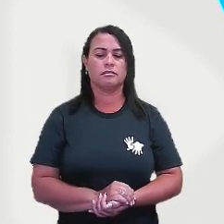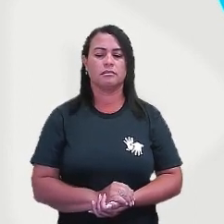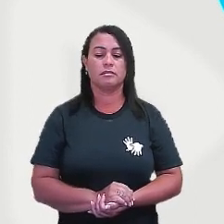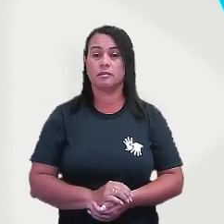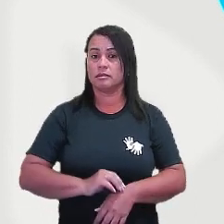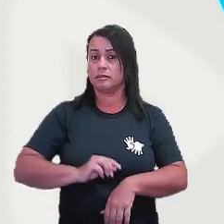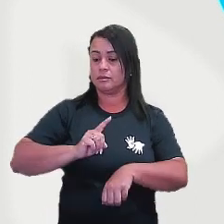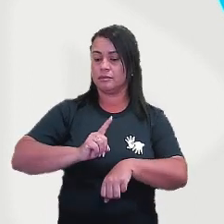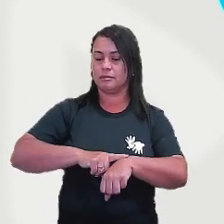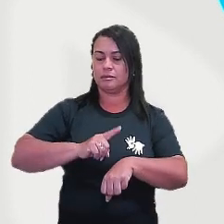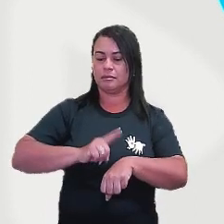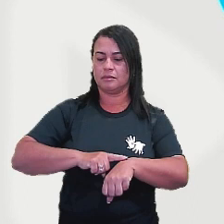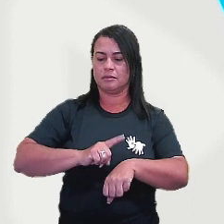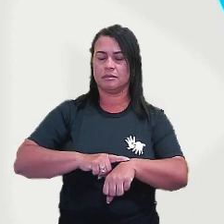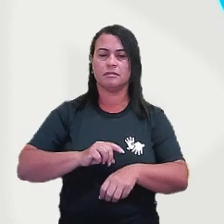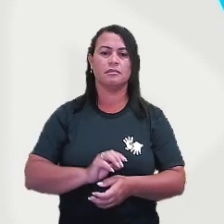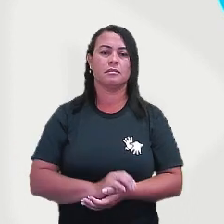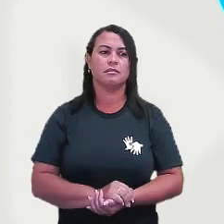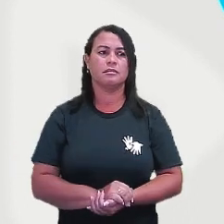Tempo.